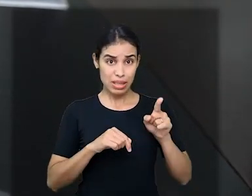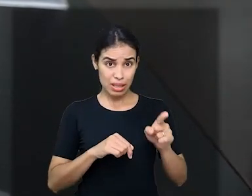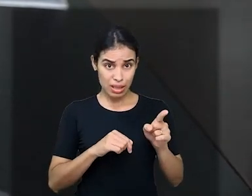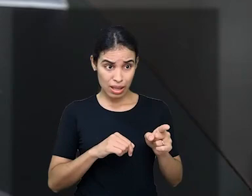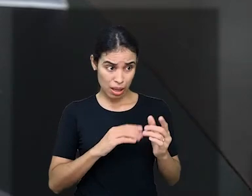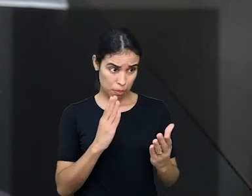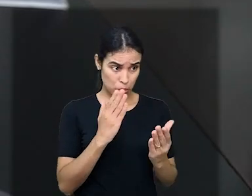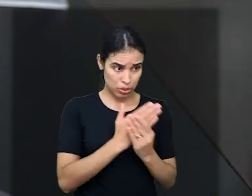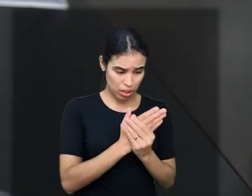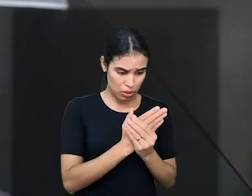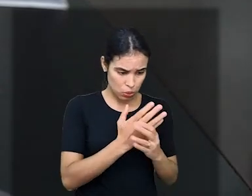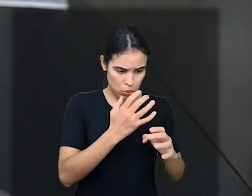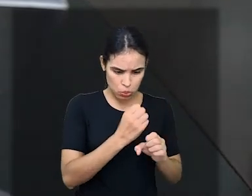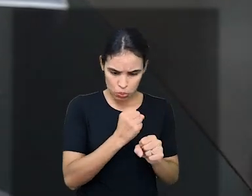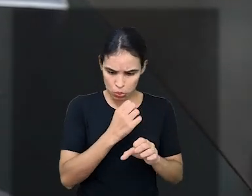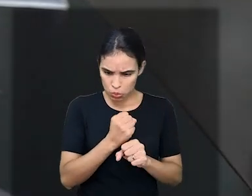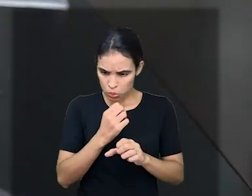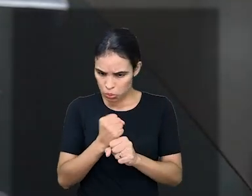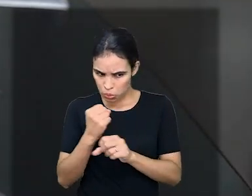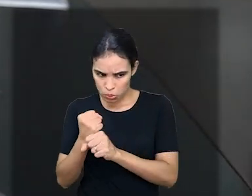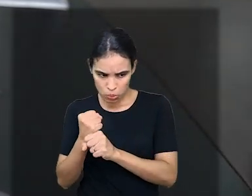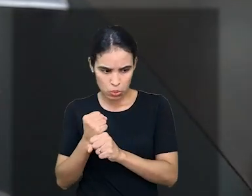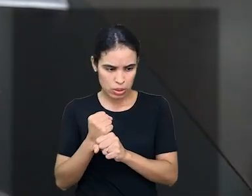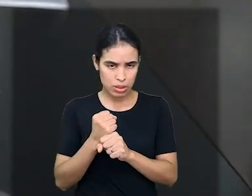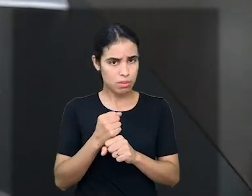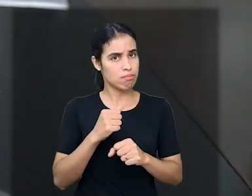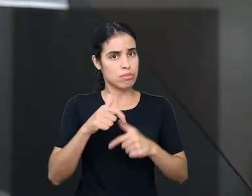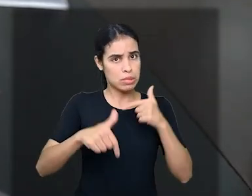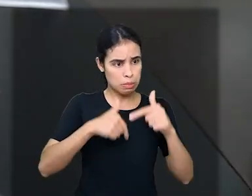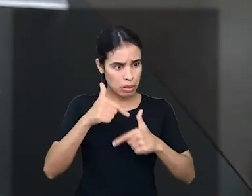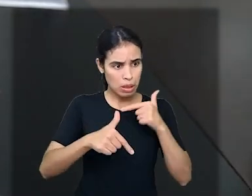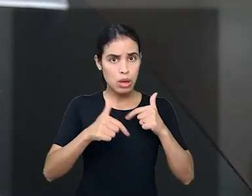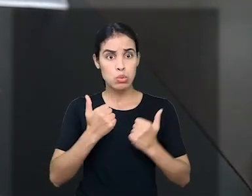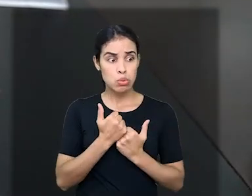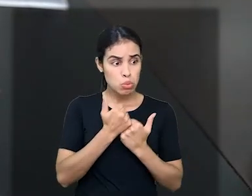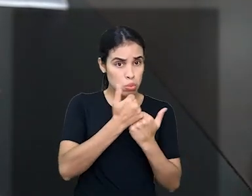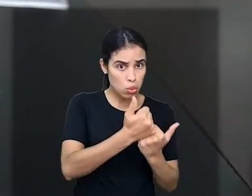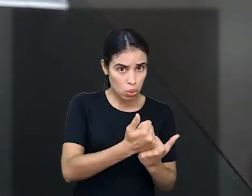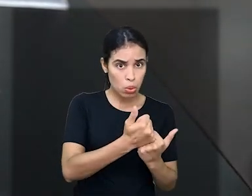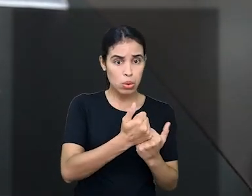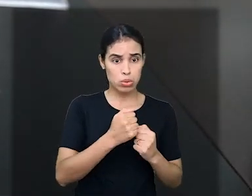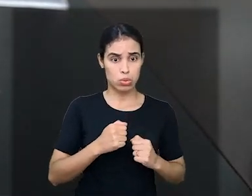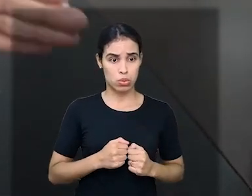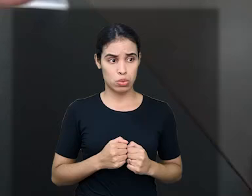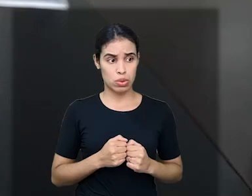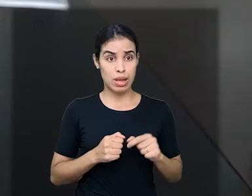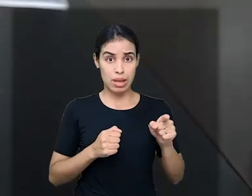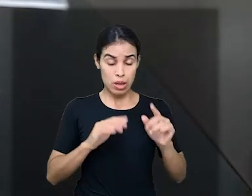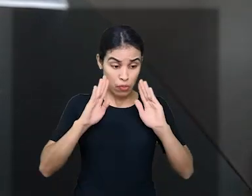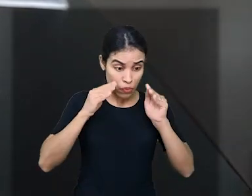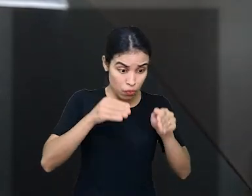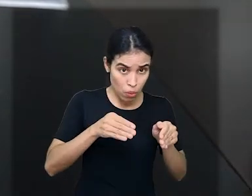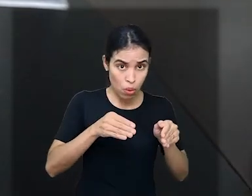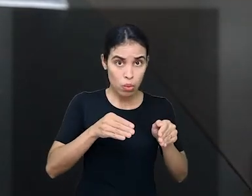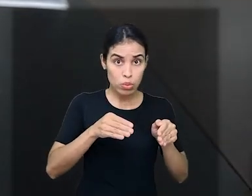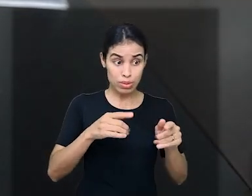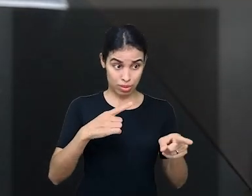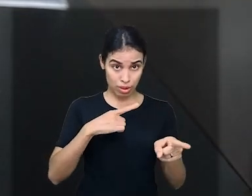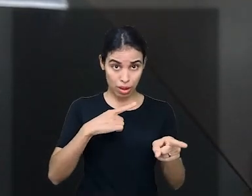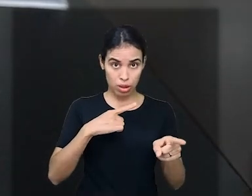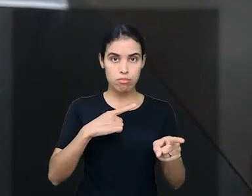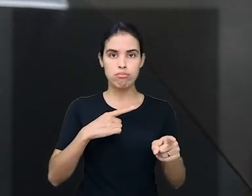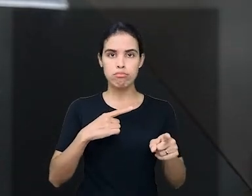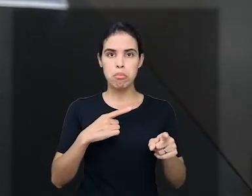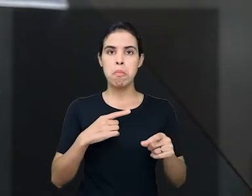outras atividades, de dar informações, de algo que disperse, ele produz muito mais.